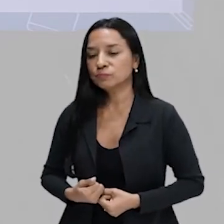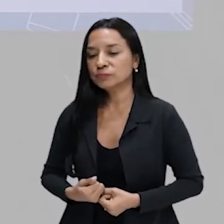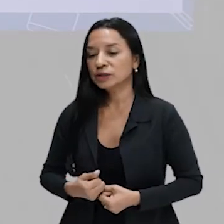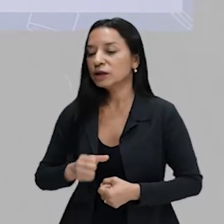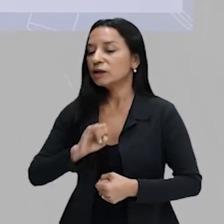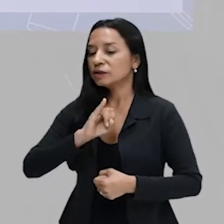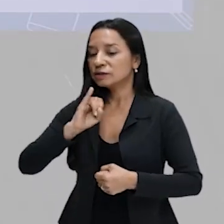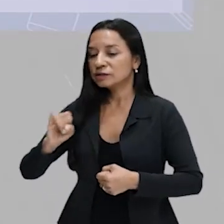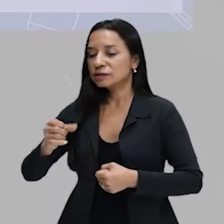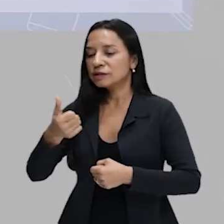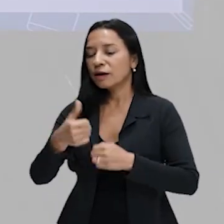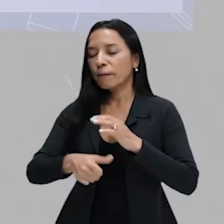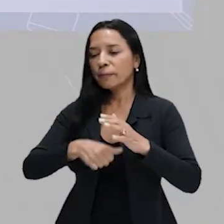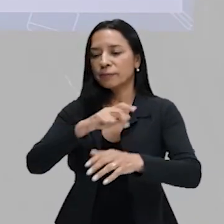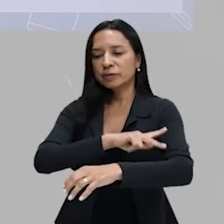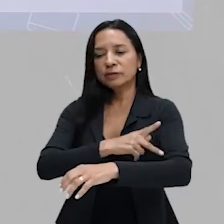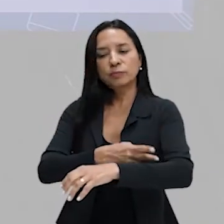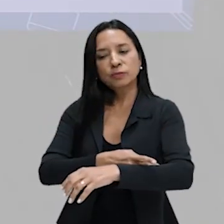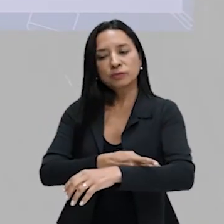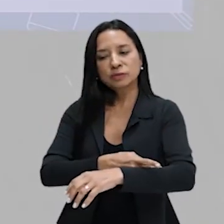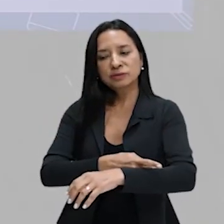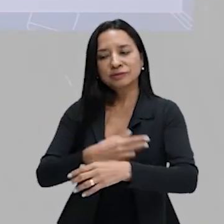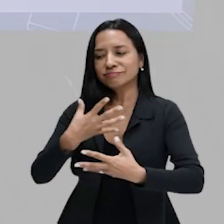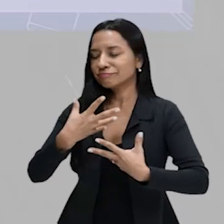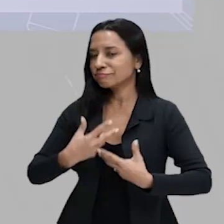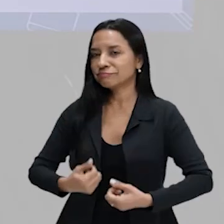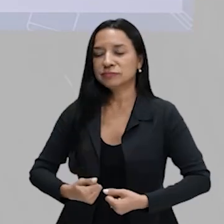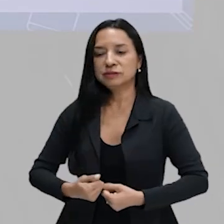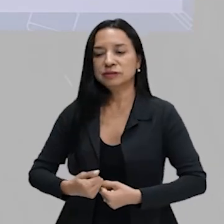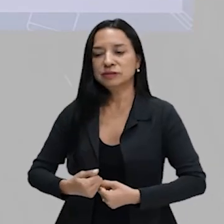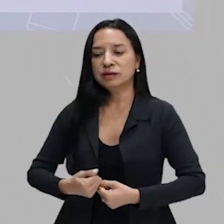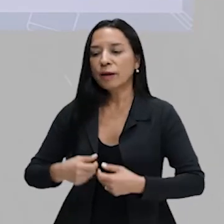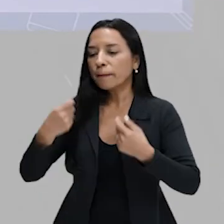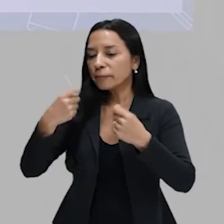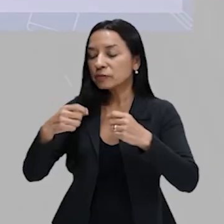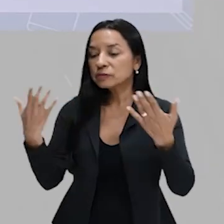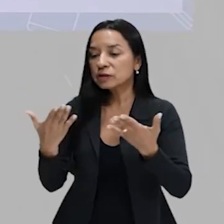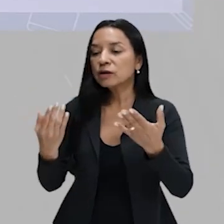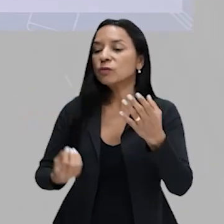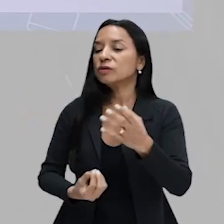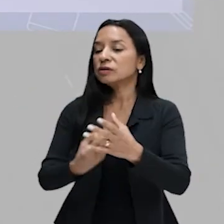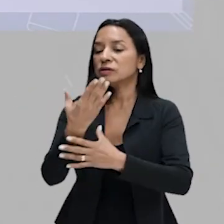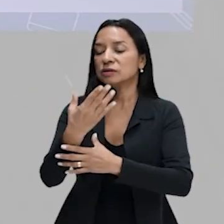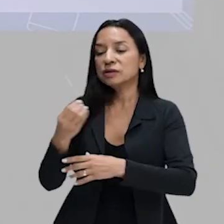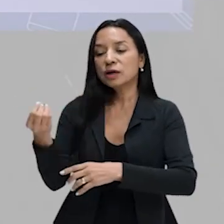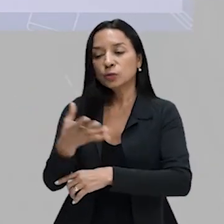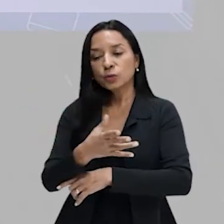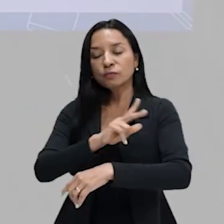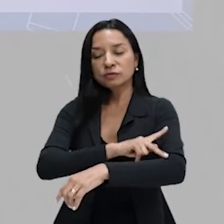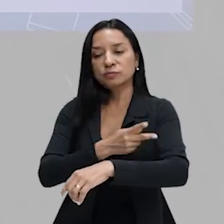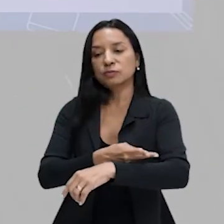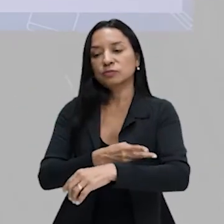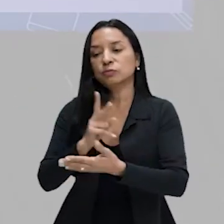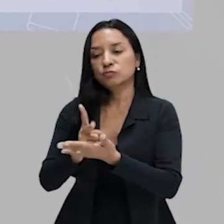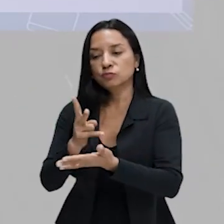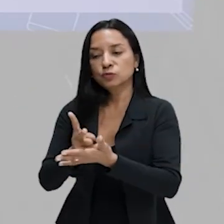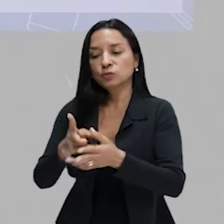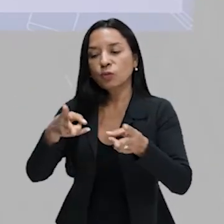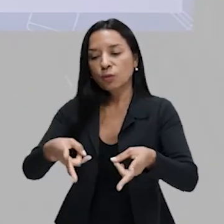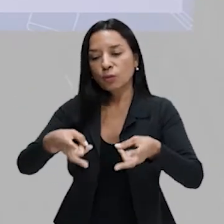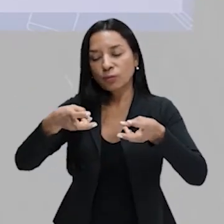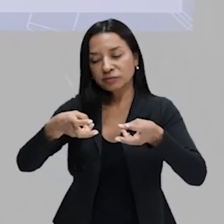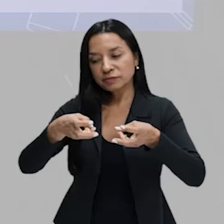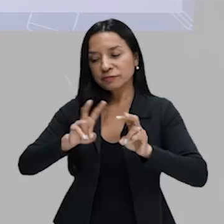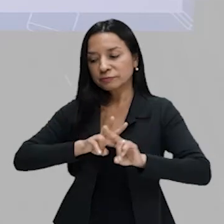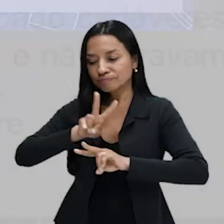primeira hipótese foi rejeitada, ele precisa agora criar novas hipóteses. Aí ele continuou observando os fatos que foram